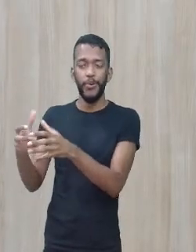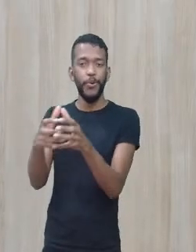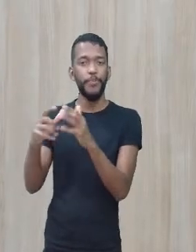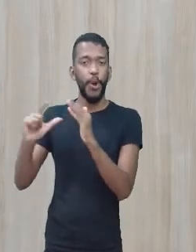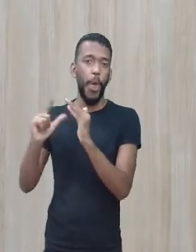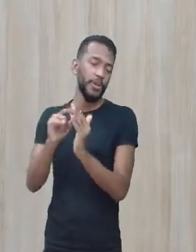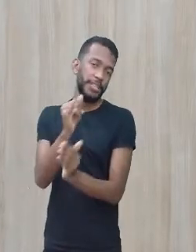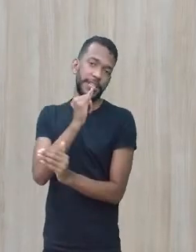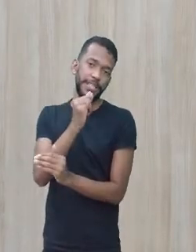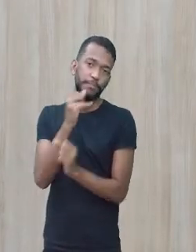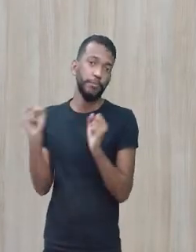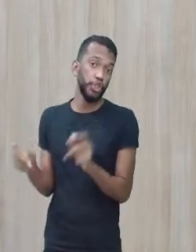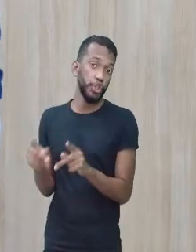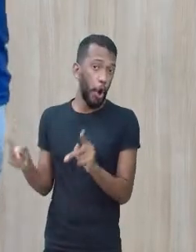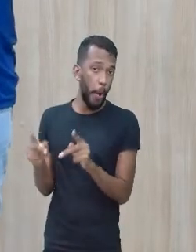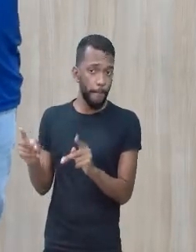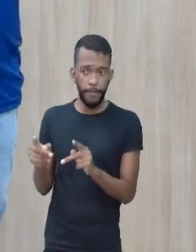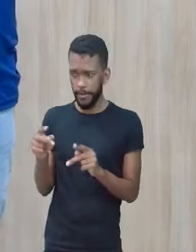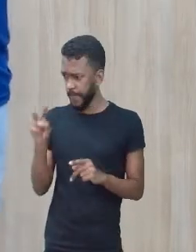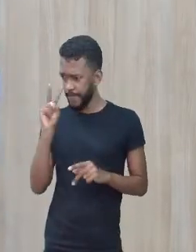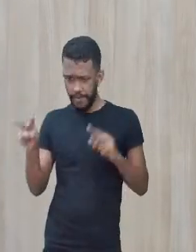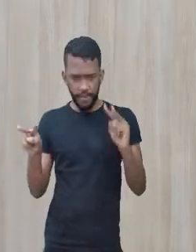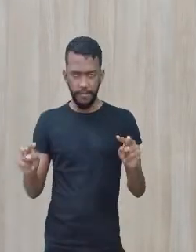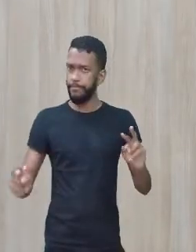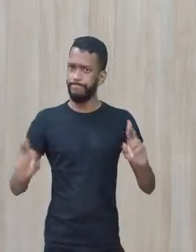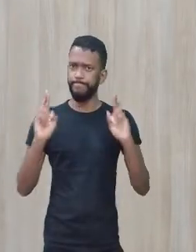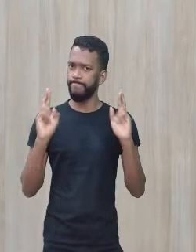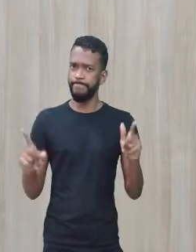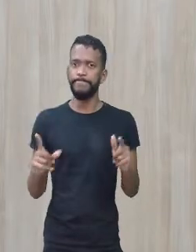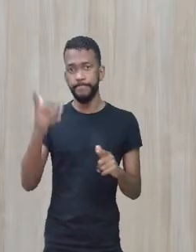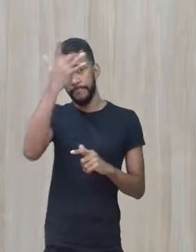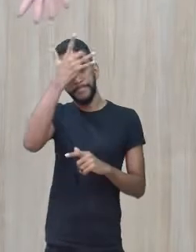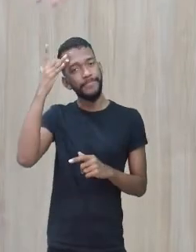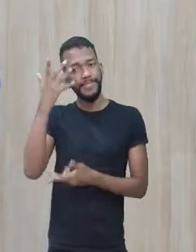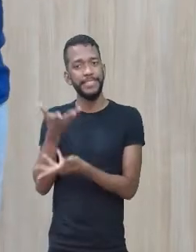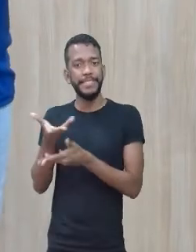como um shopping center, você vai ver que a forma como as pessoas